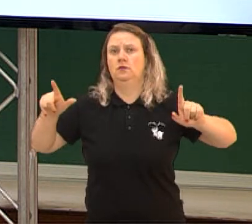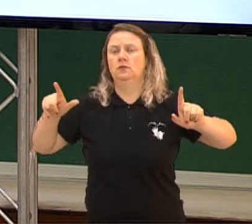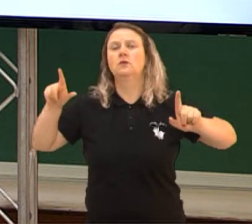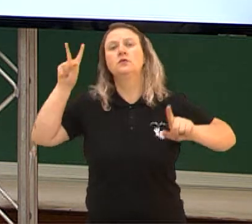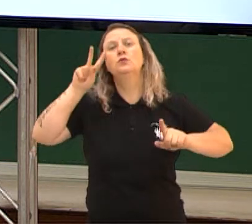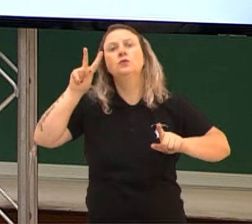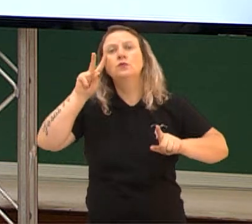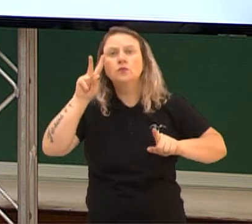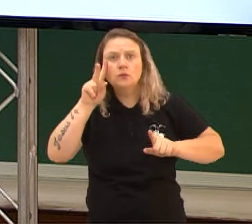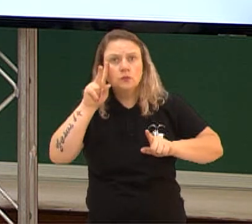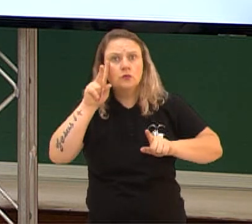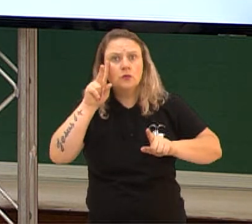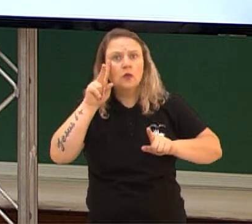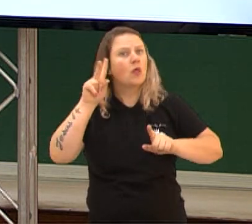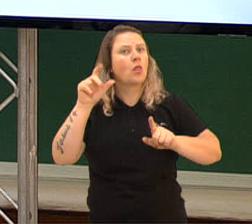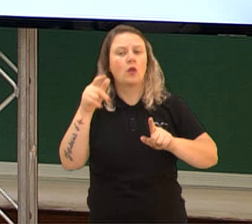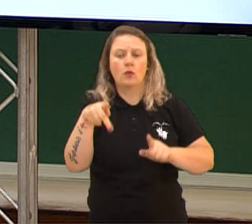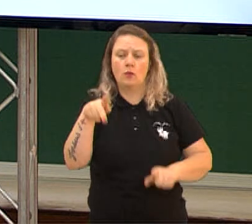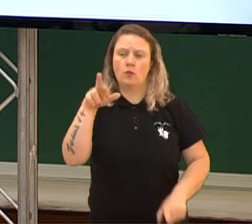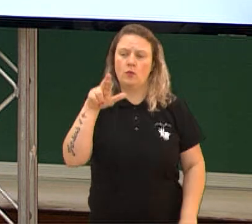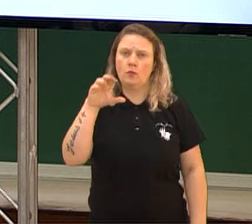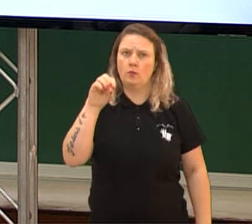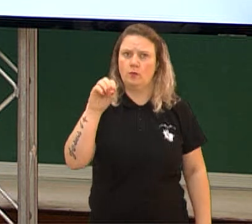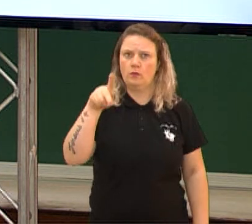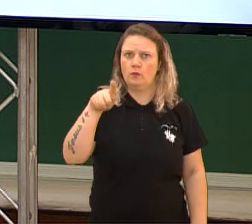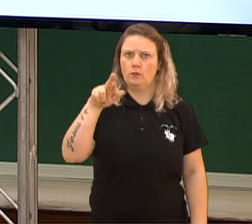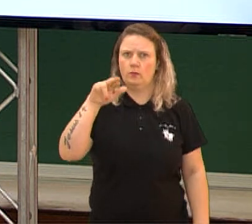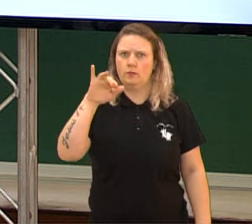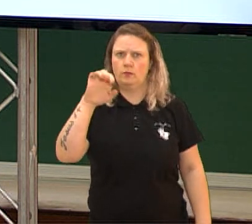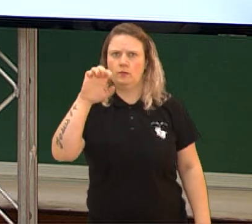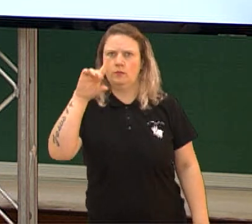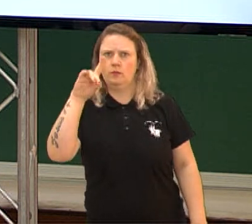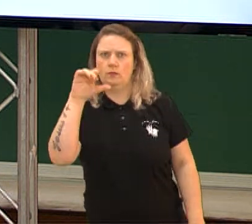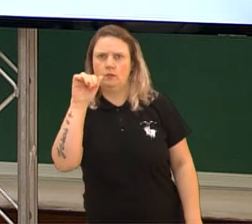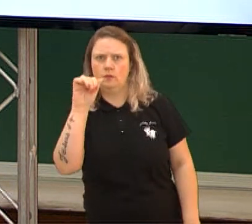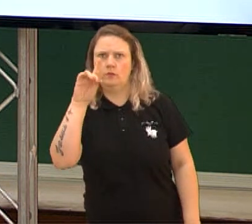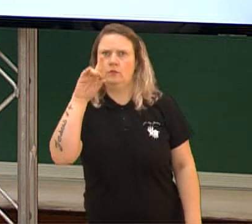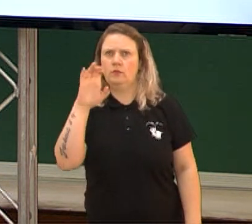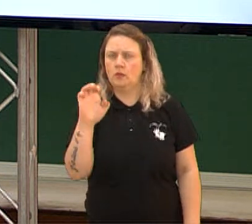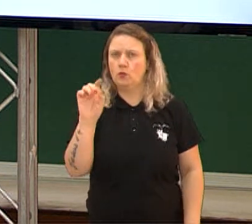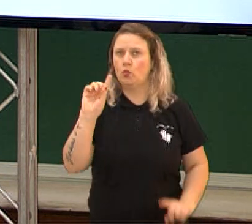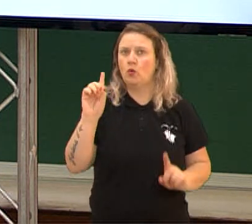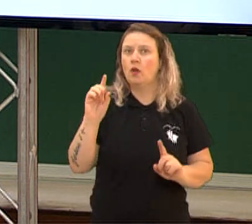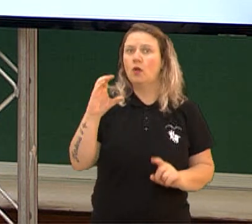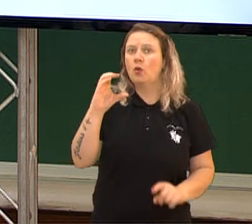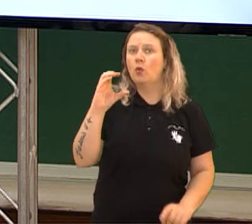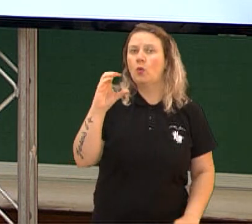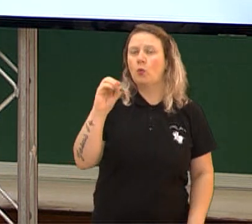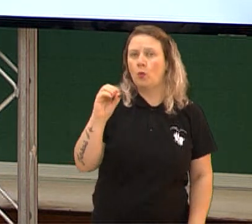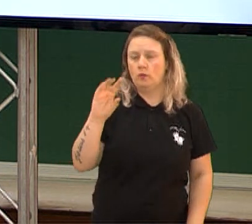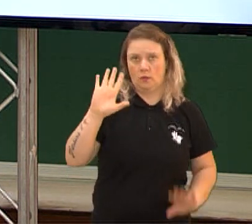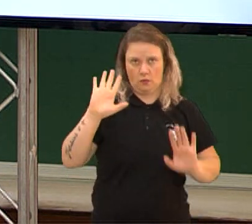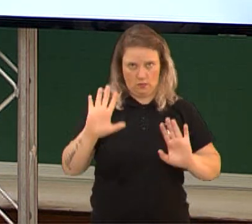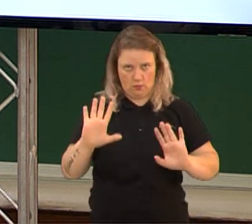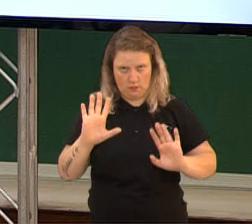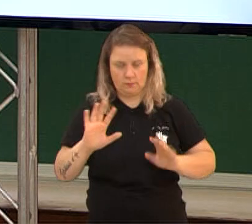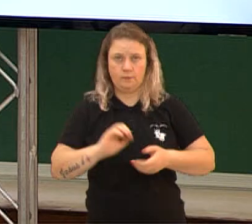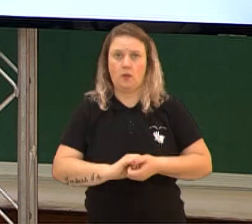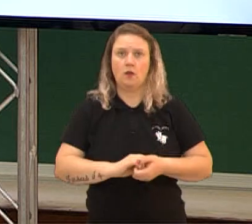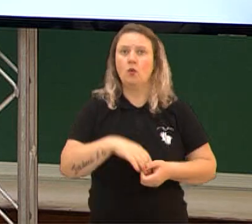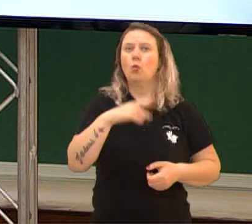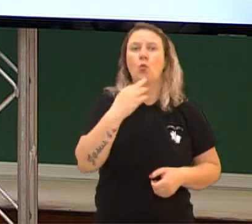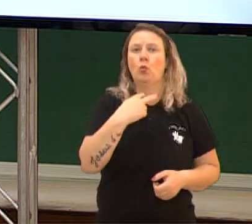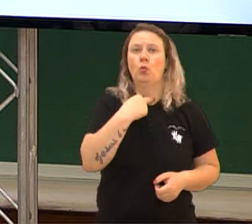propriedades que não são 100% testadas aqui é a comutativa. Tudo bem? Beleza? Então, você não pode fazer A